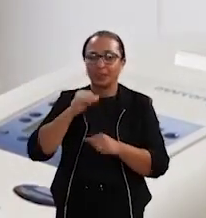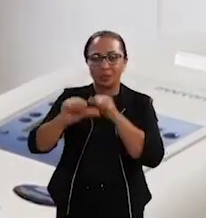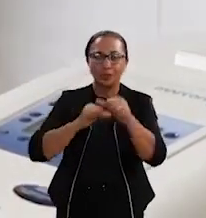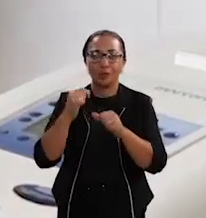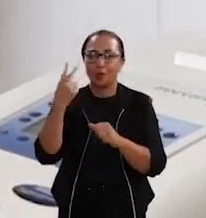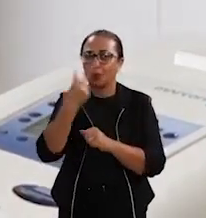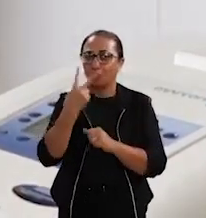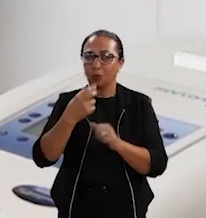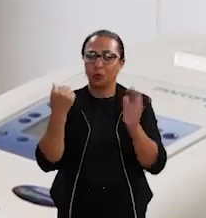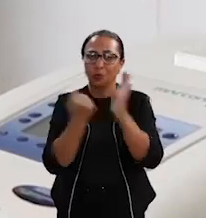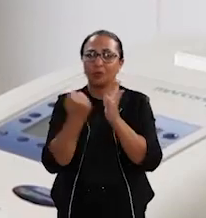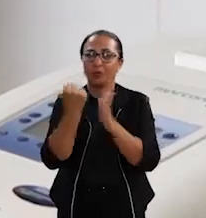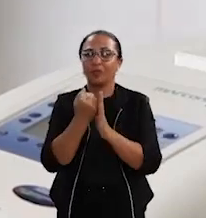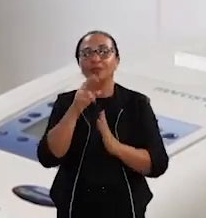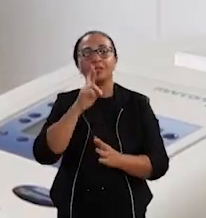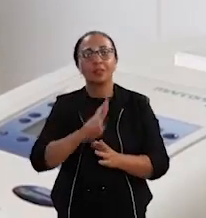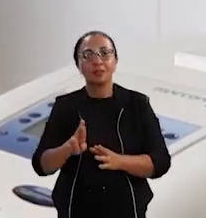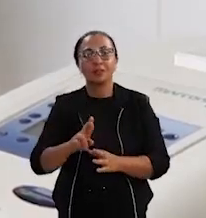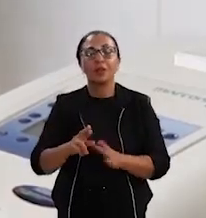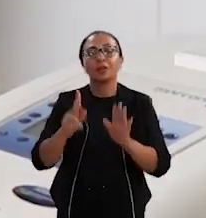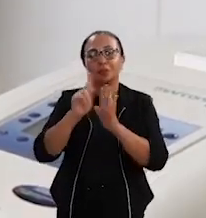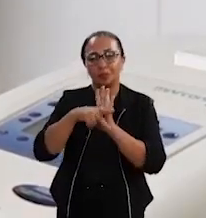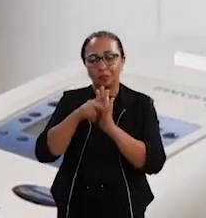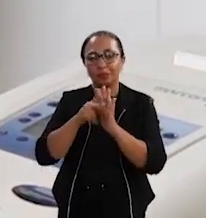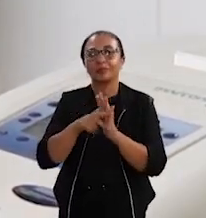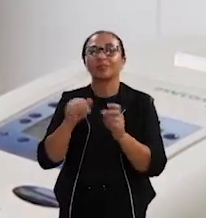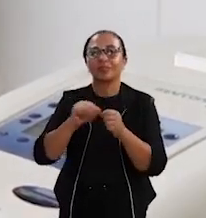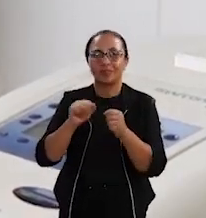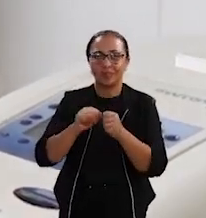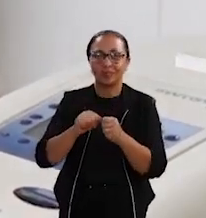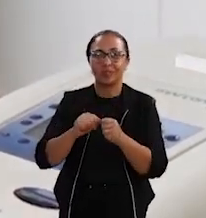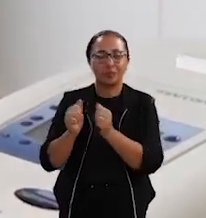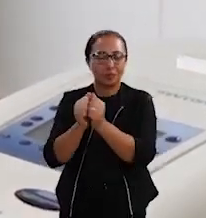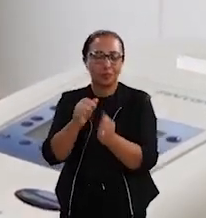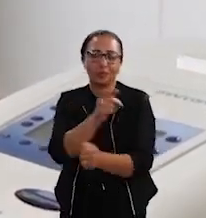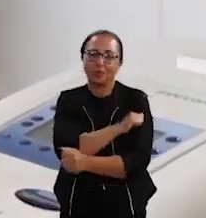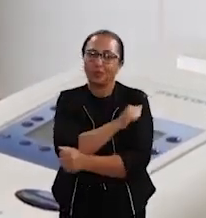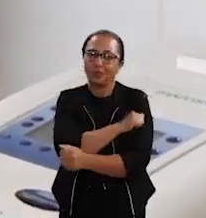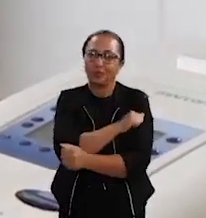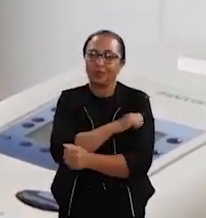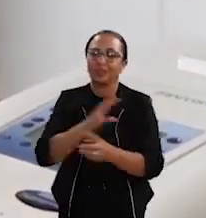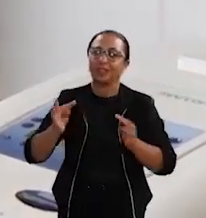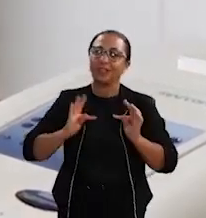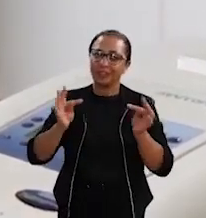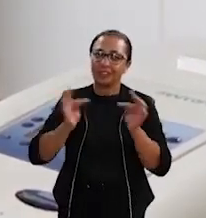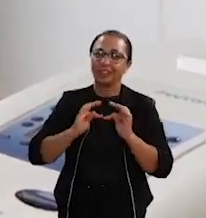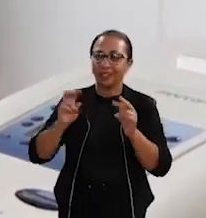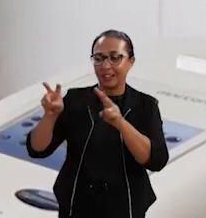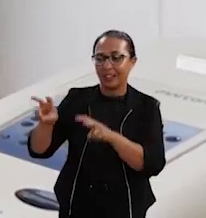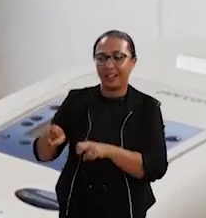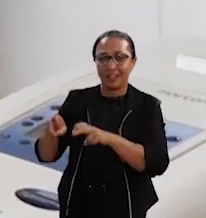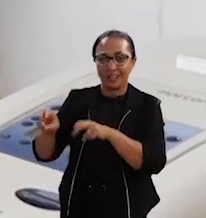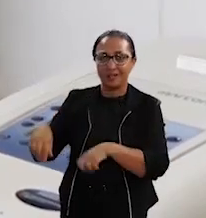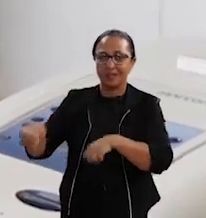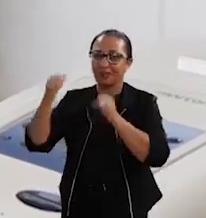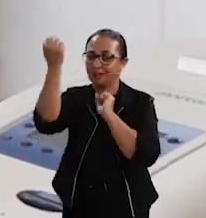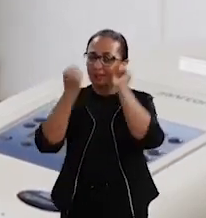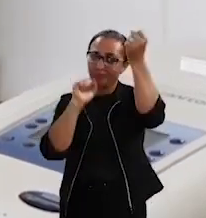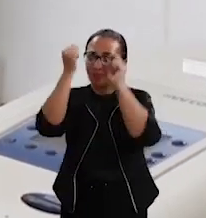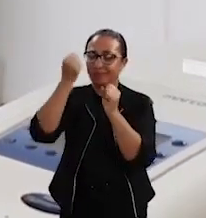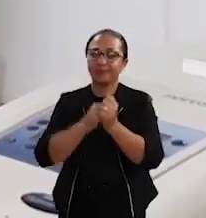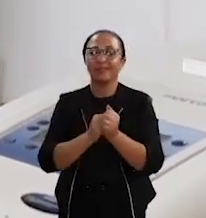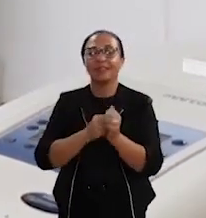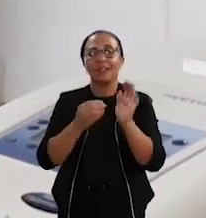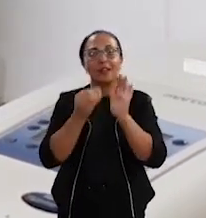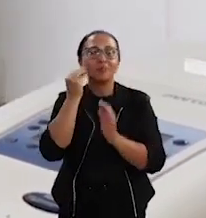duas patentes que foram resultados de projetos feitos juntos com os alunos do curso técnico em agroindústria